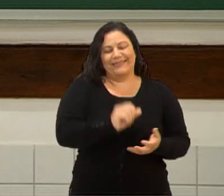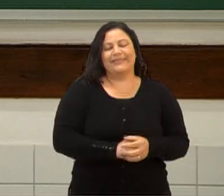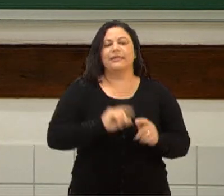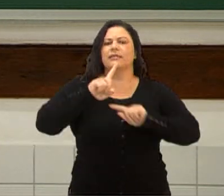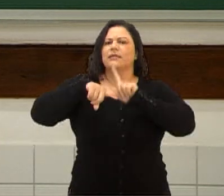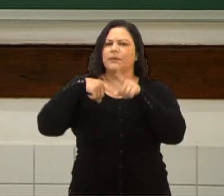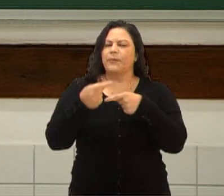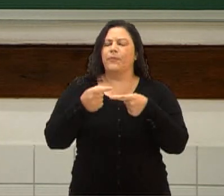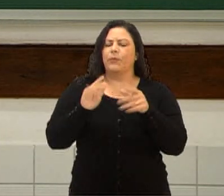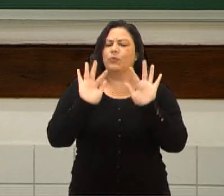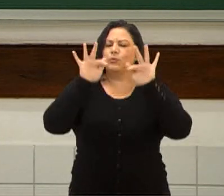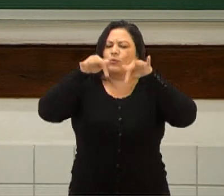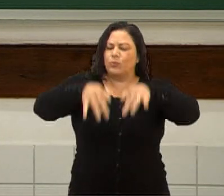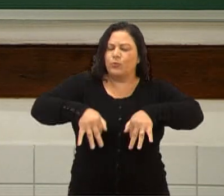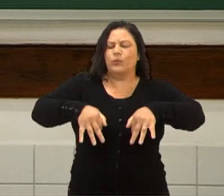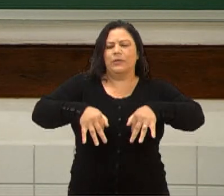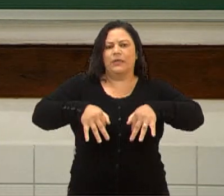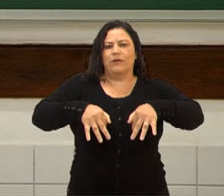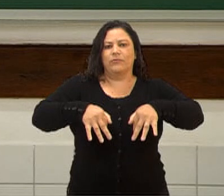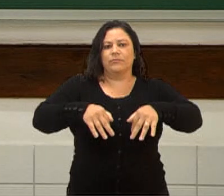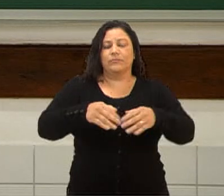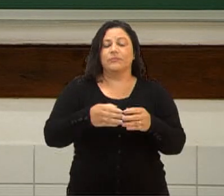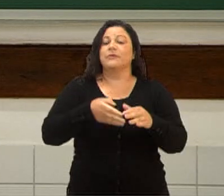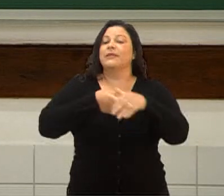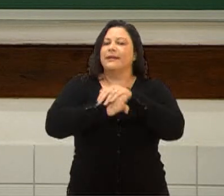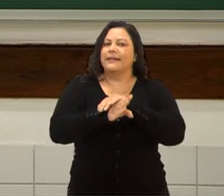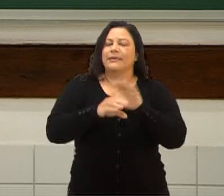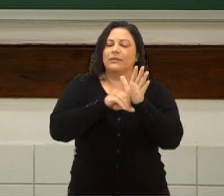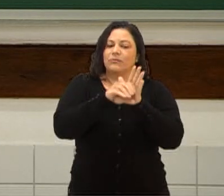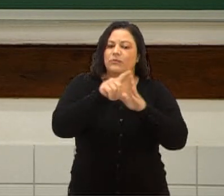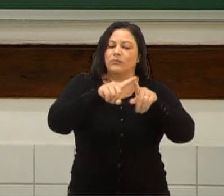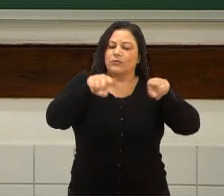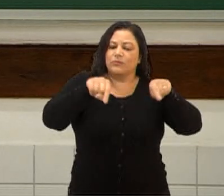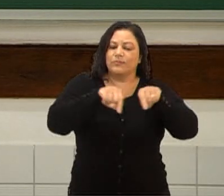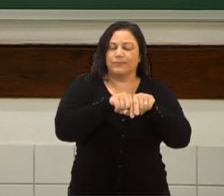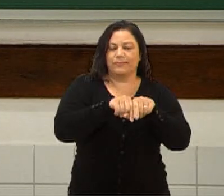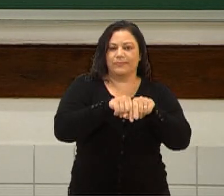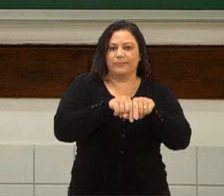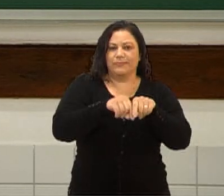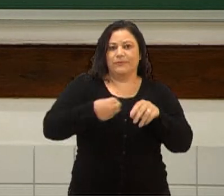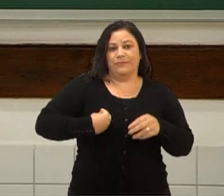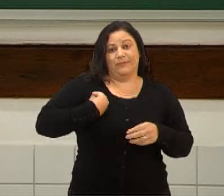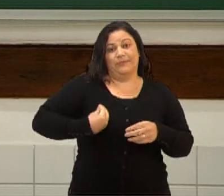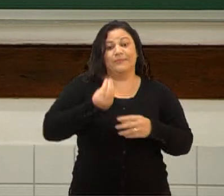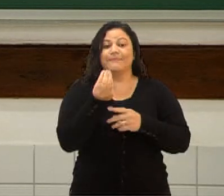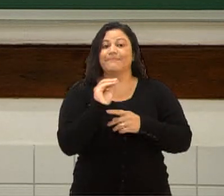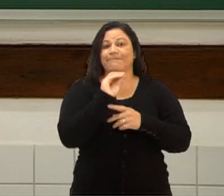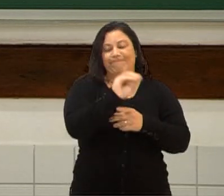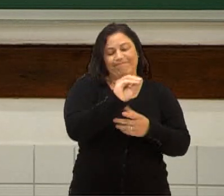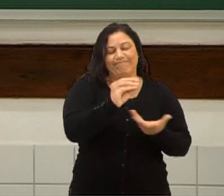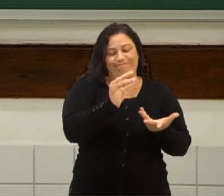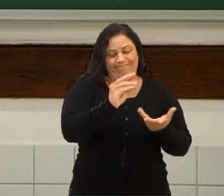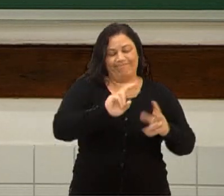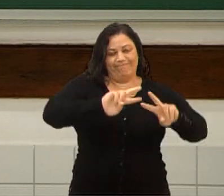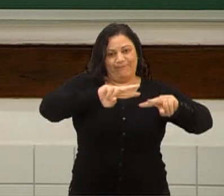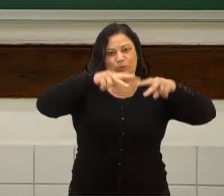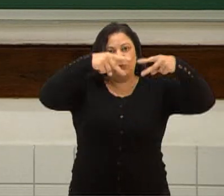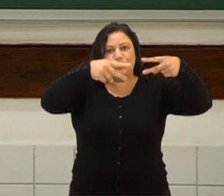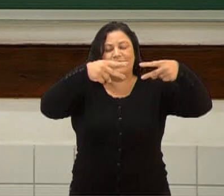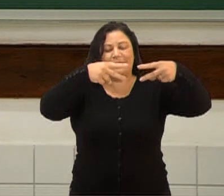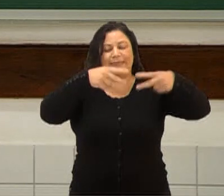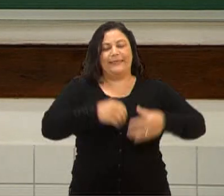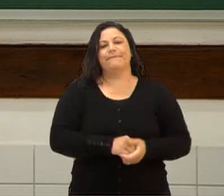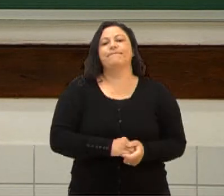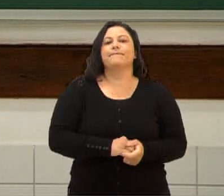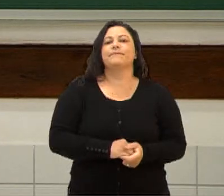Google Classroom e responda as questões que tem lá para garantir a sua frequência, ok? E no mural você vai ter ali os recadinhos do